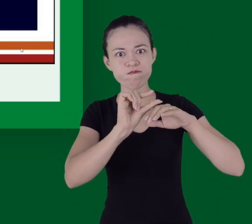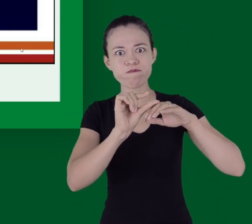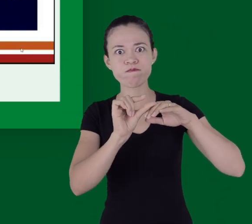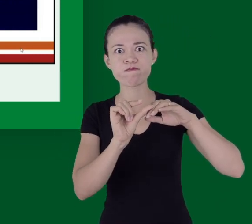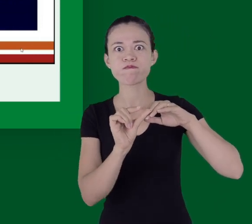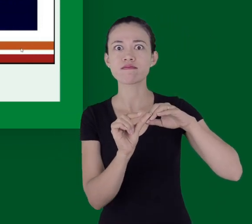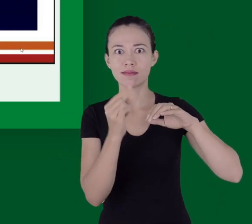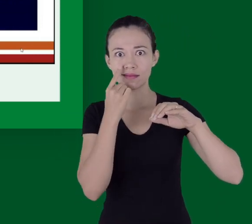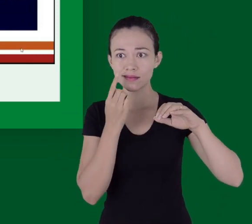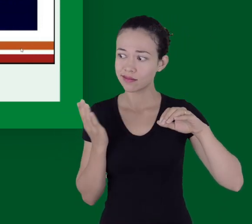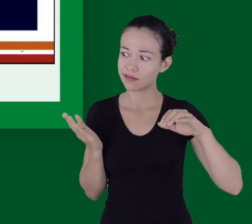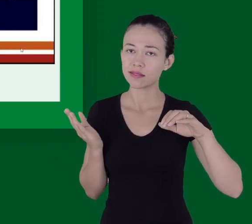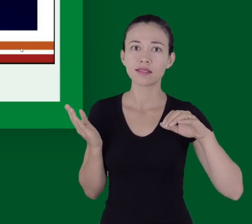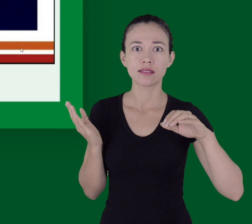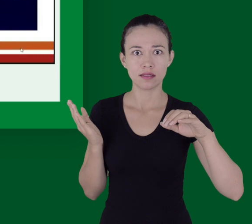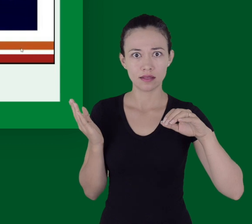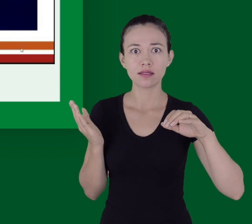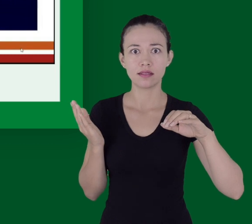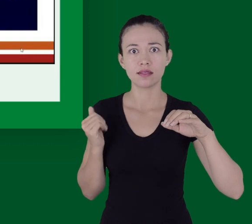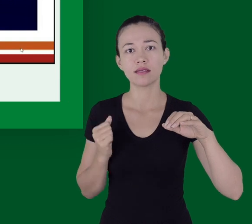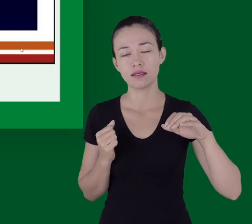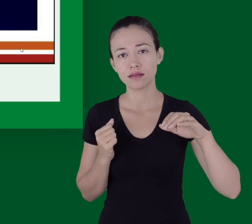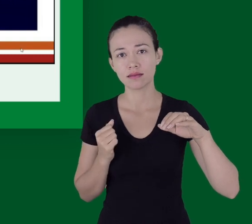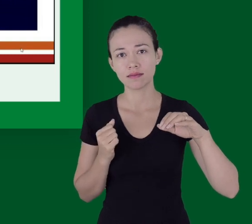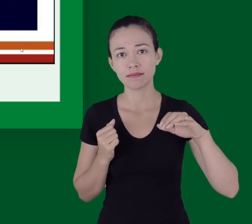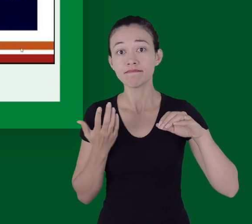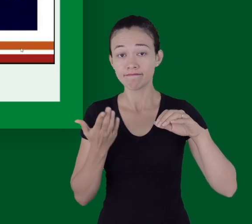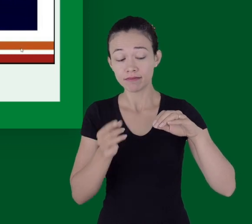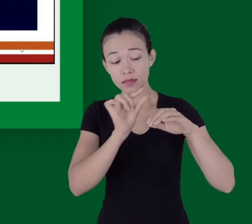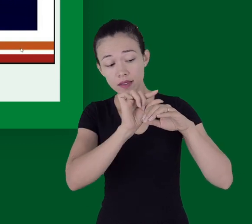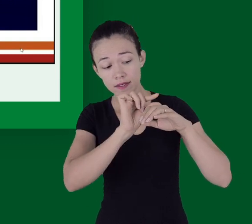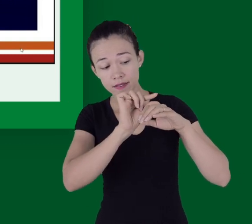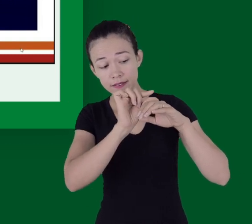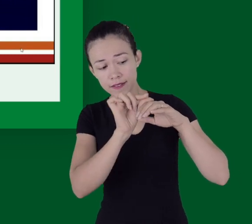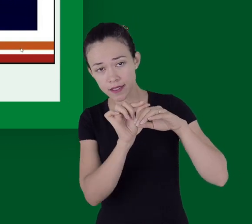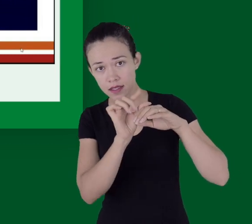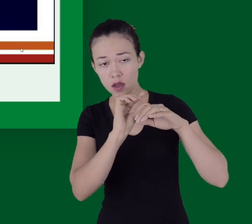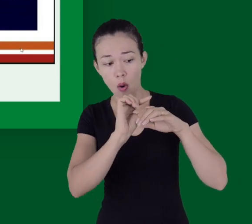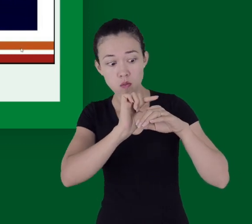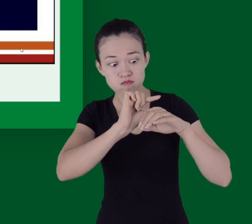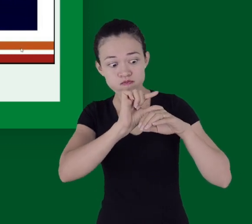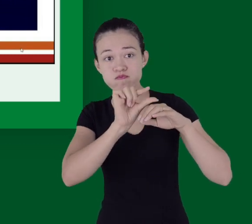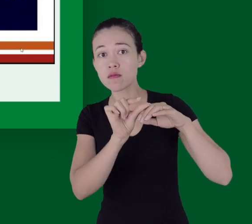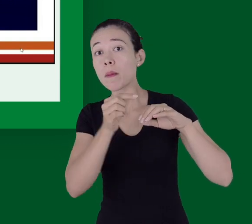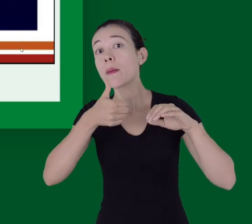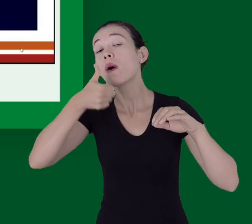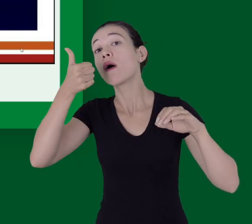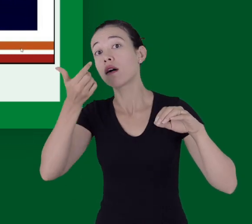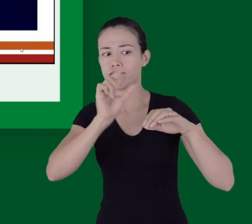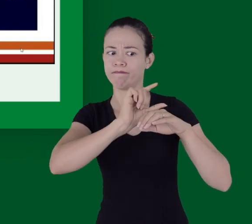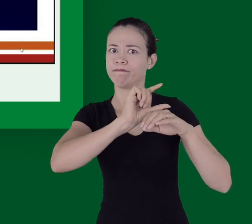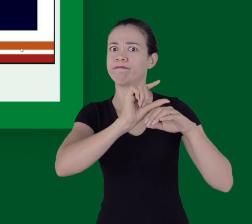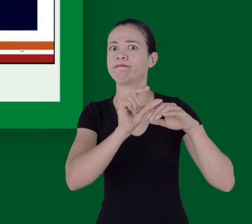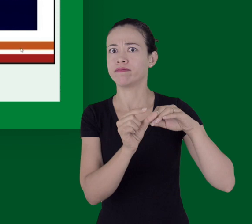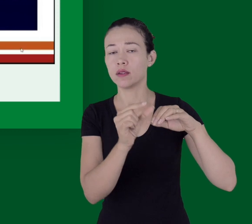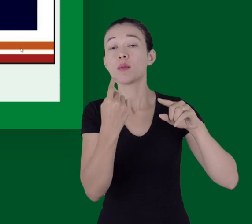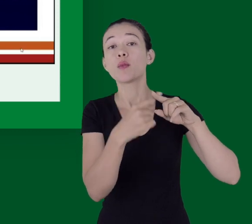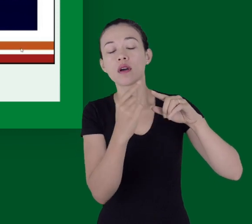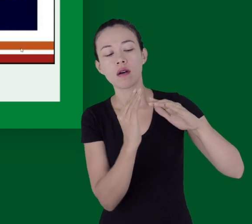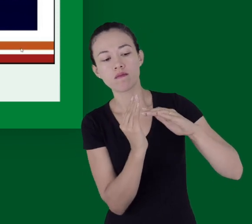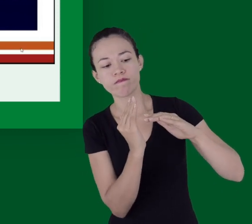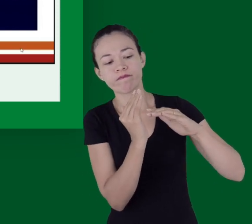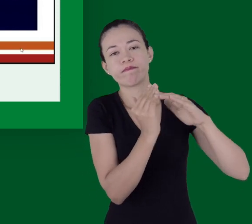da capa fibrosa, que é a parte laranja. Ele tá bem grosso. A capa fibrosa, para ela lesionar ali e